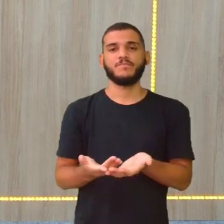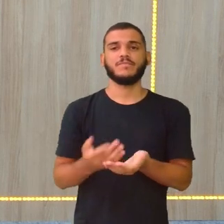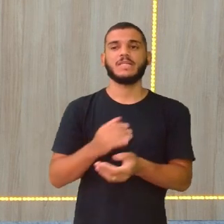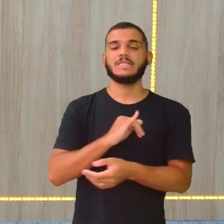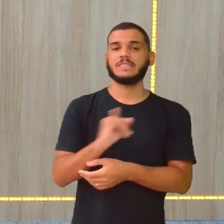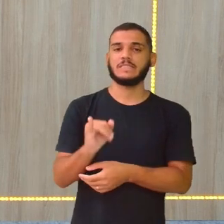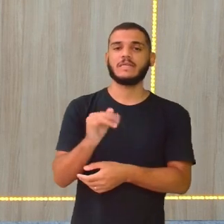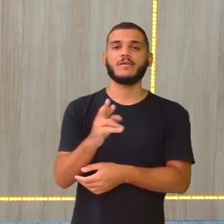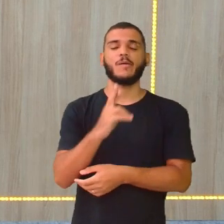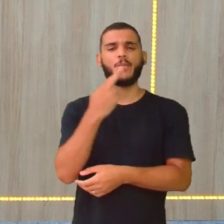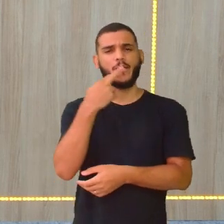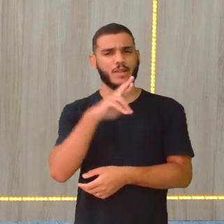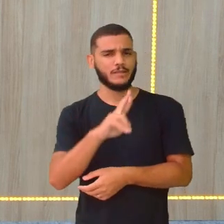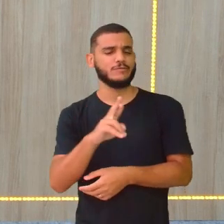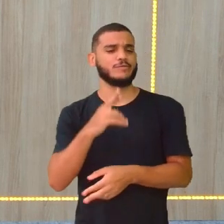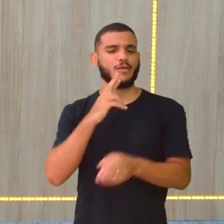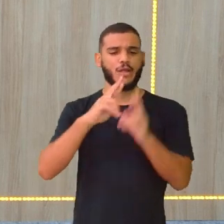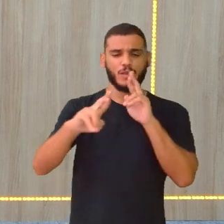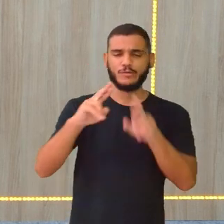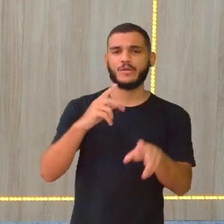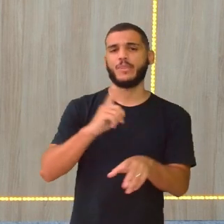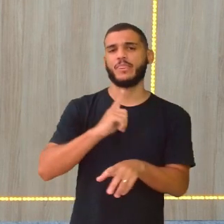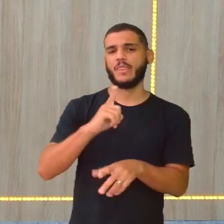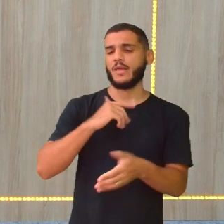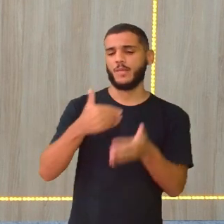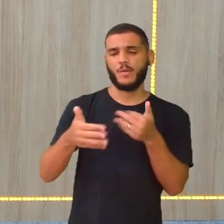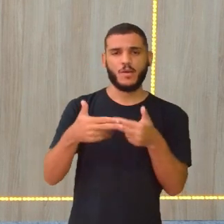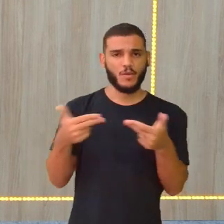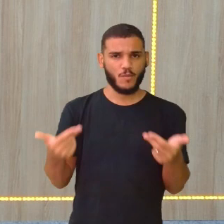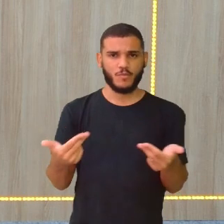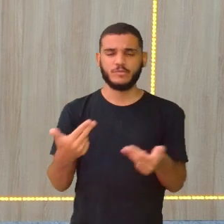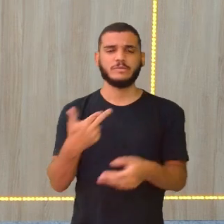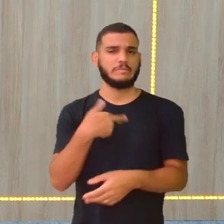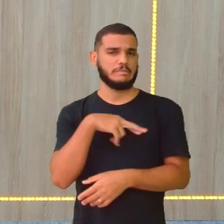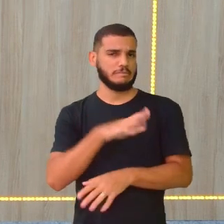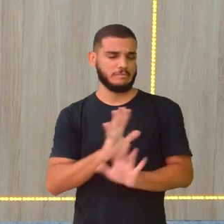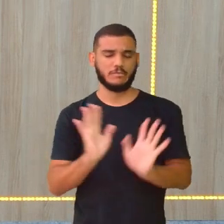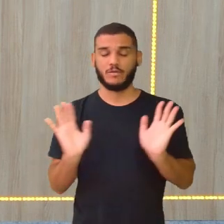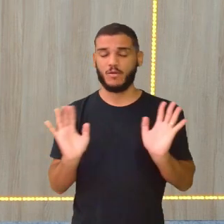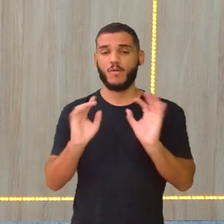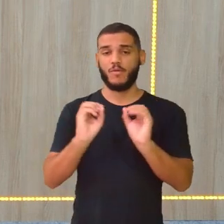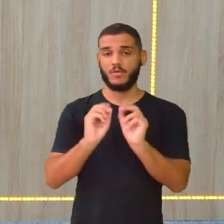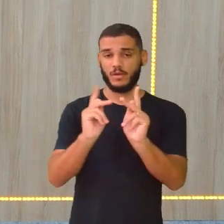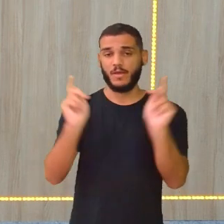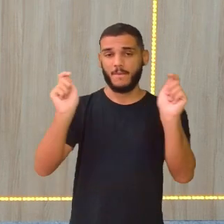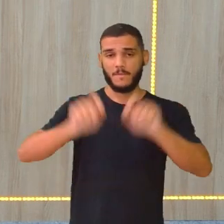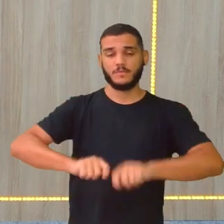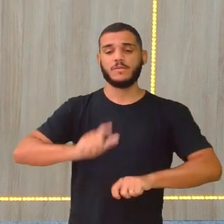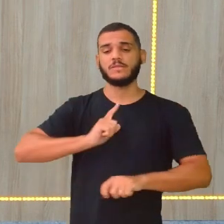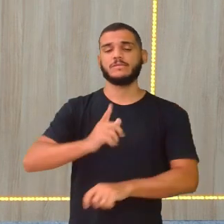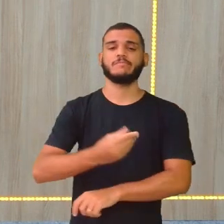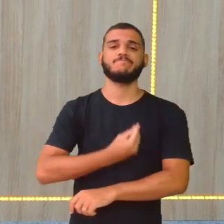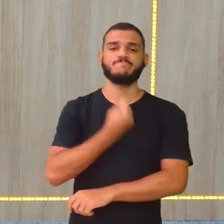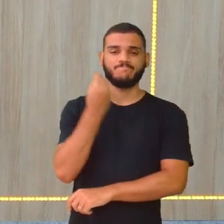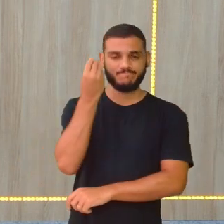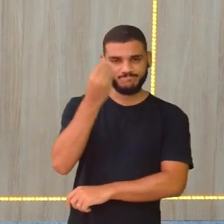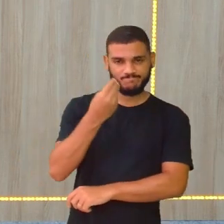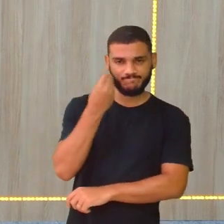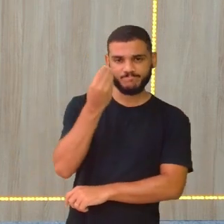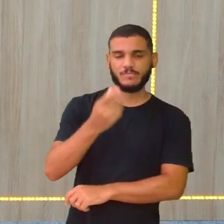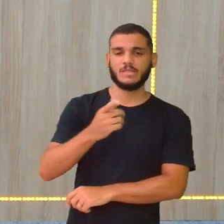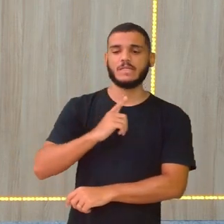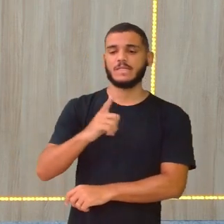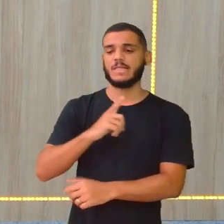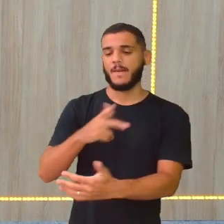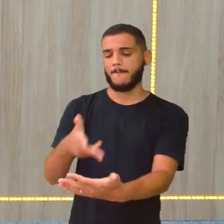Independente da sua crença, ela existe. E aí você pode vivenciar e tirar algumas lições, né? Da história,